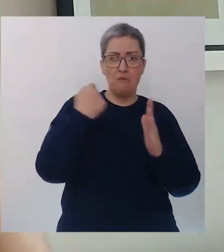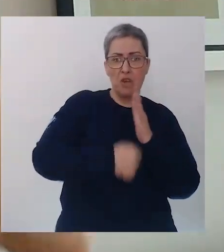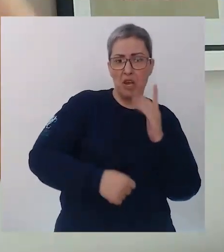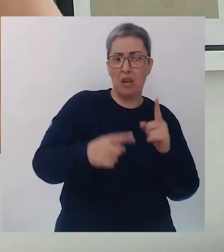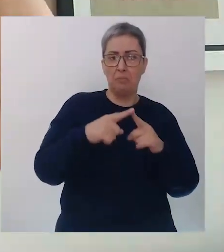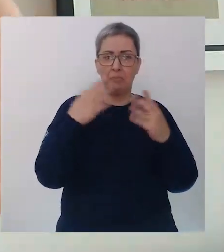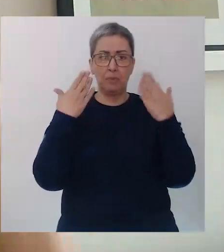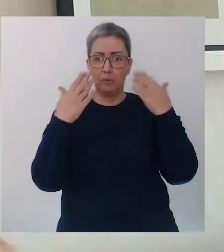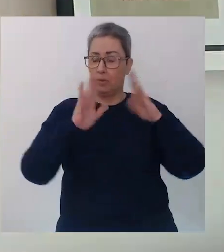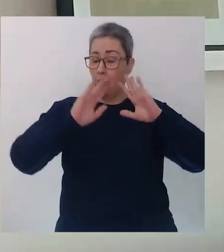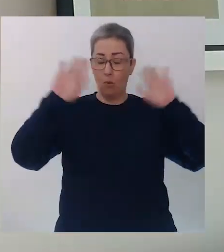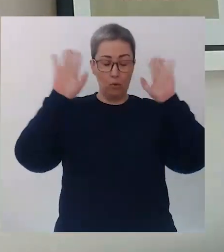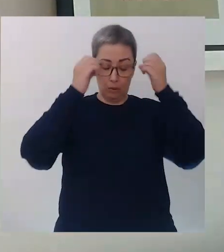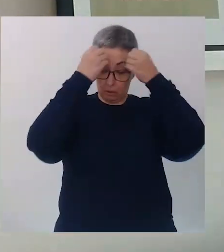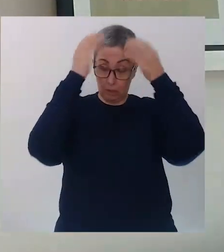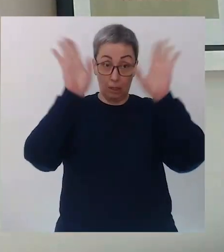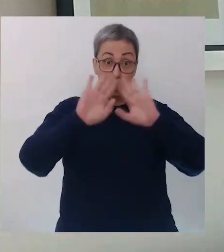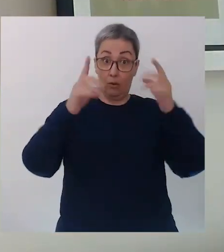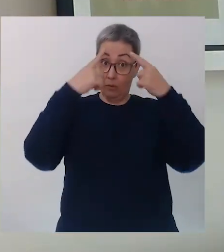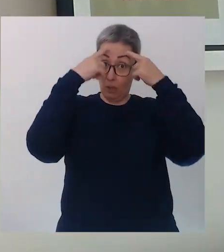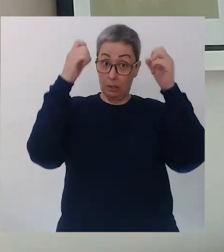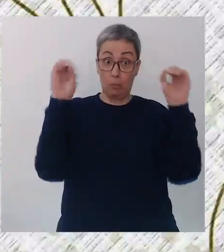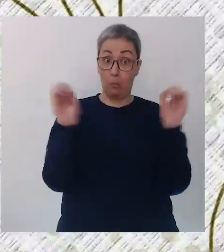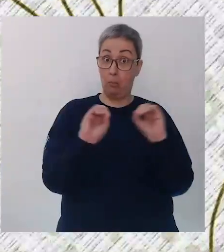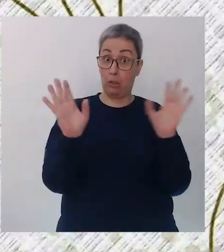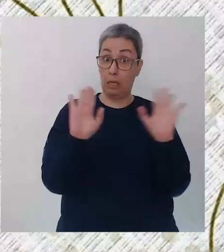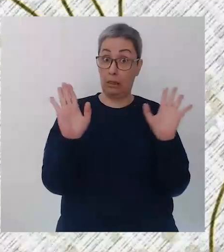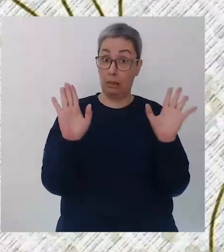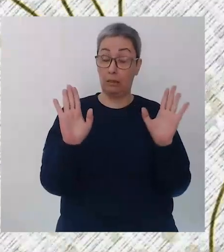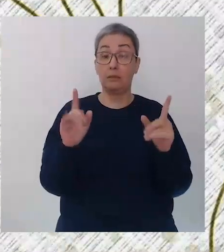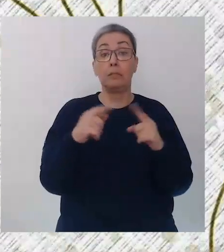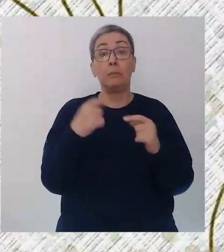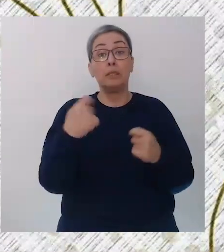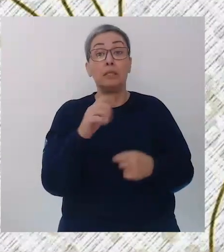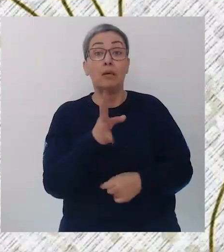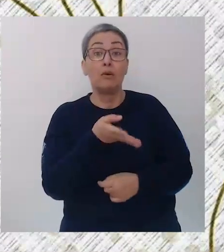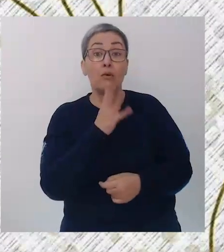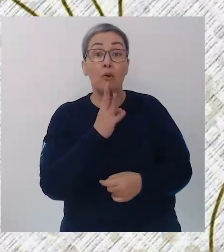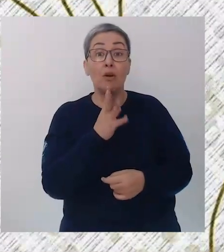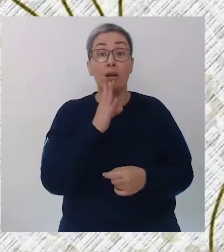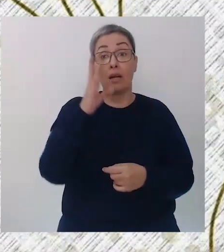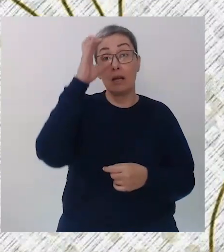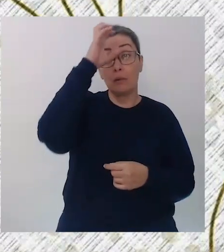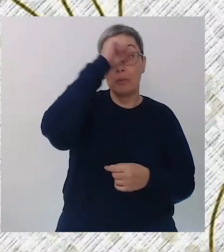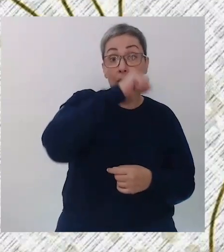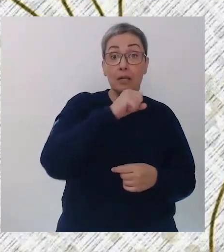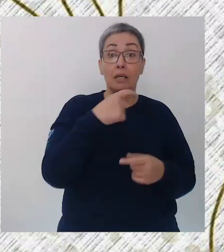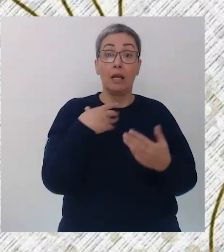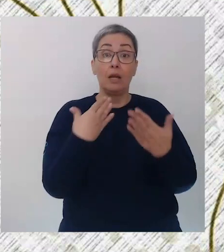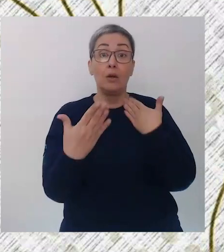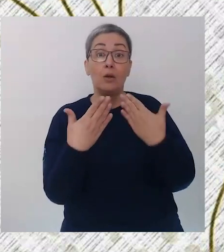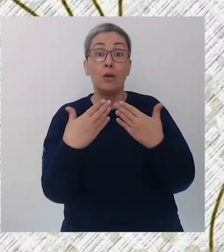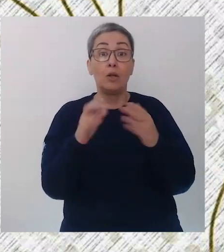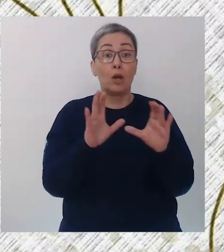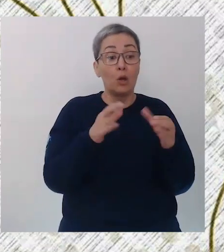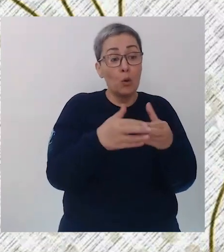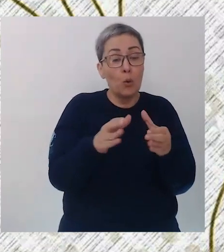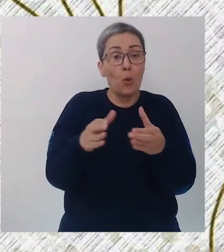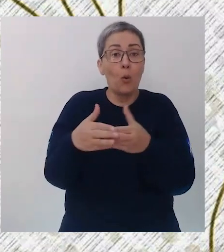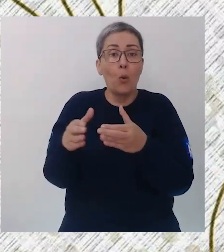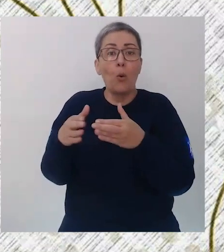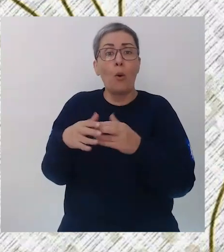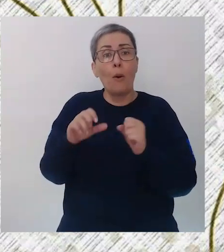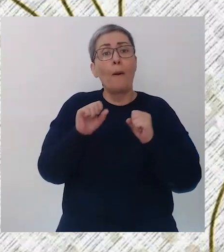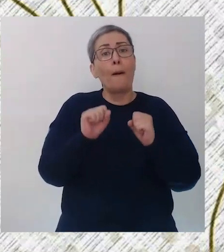e psicológica, violência não rola, não é verdade? A gente tem que conhecer, aprender e discutir em grupos pequenos, né? Para que a